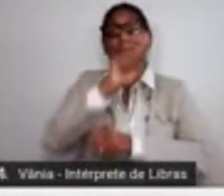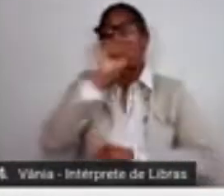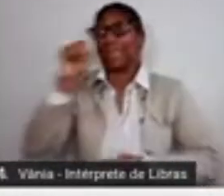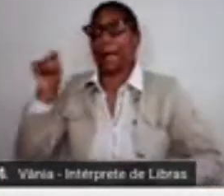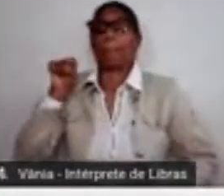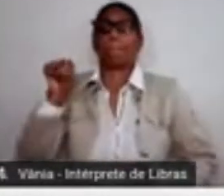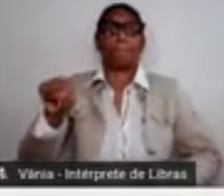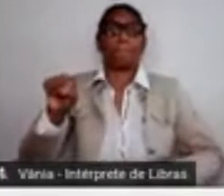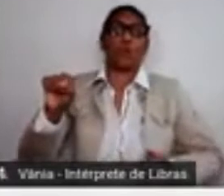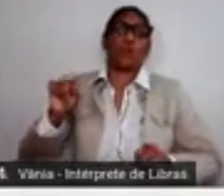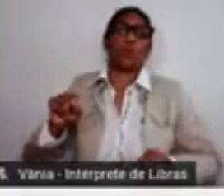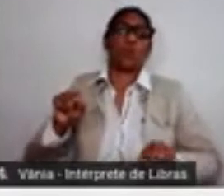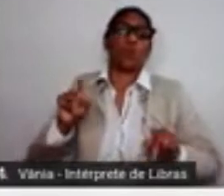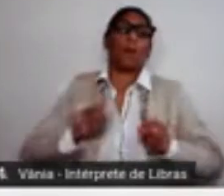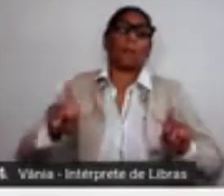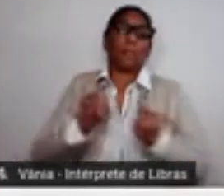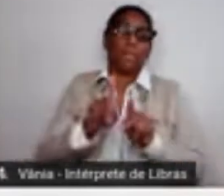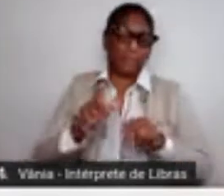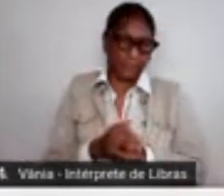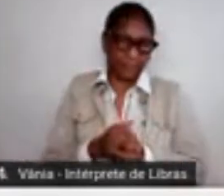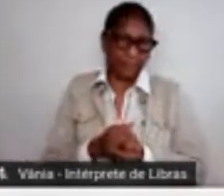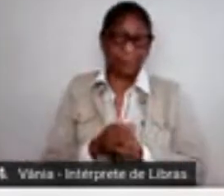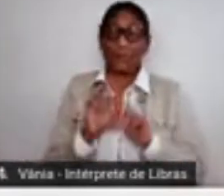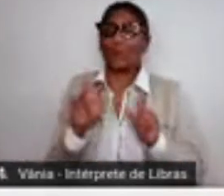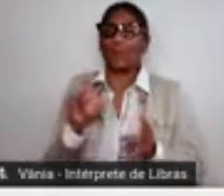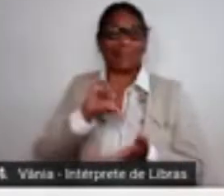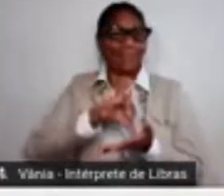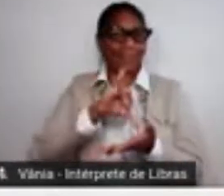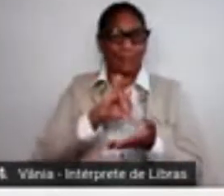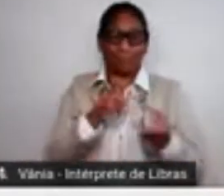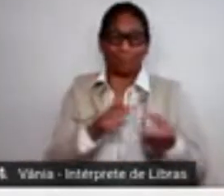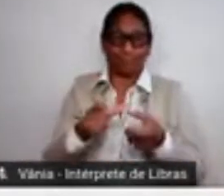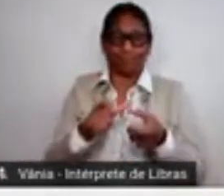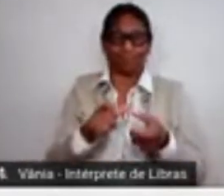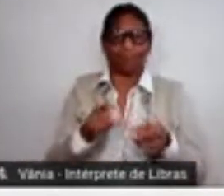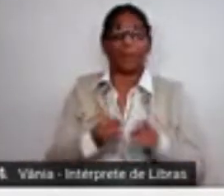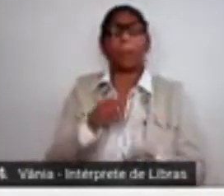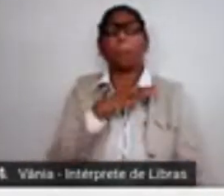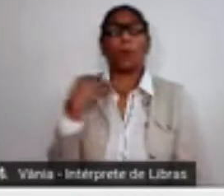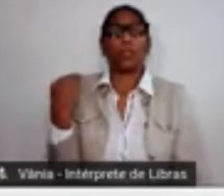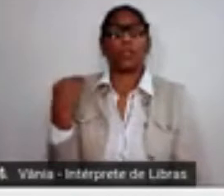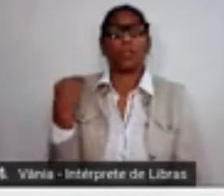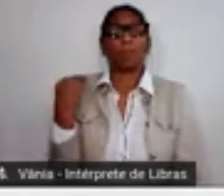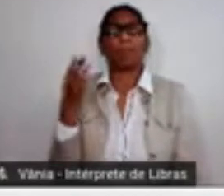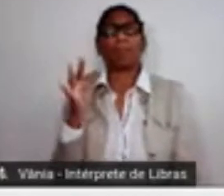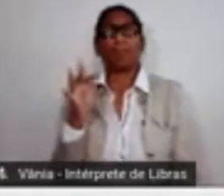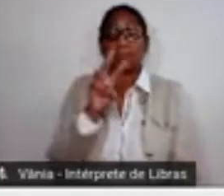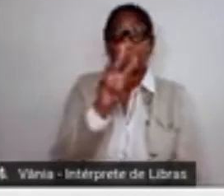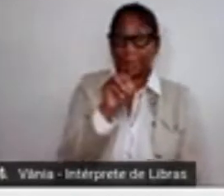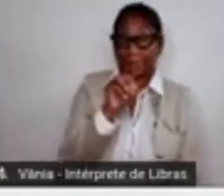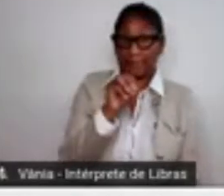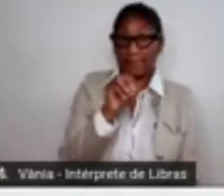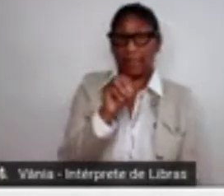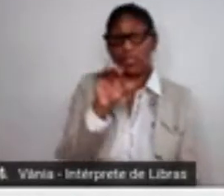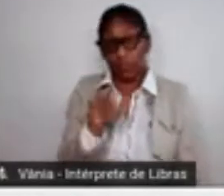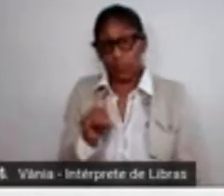né, metade do que é a região metropolitana. O número de óbitos oscilou de 30 para 20,